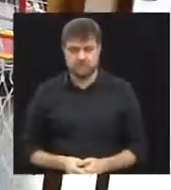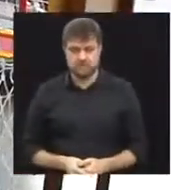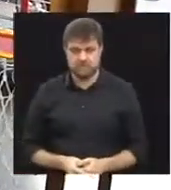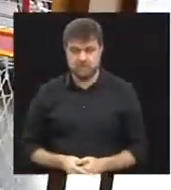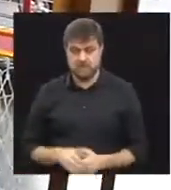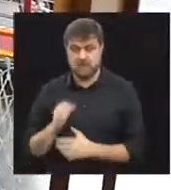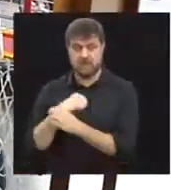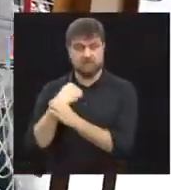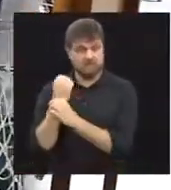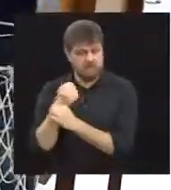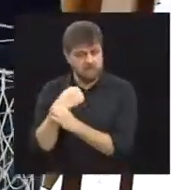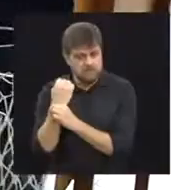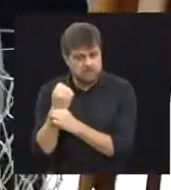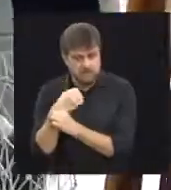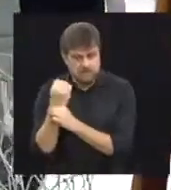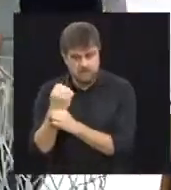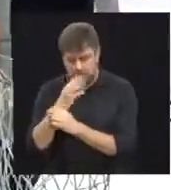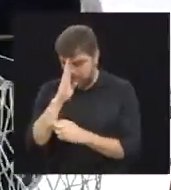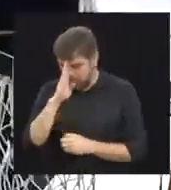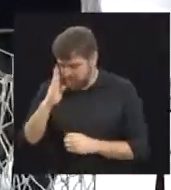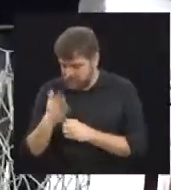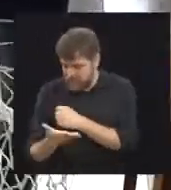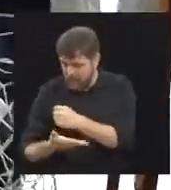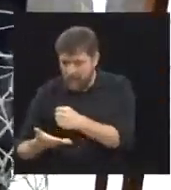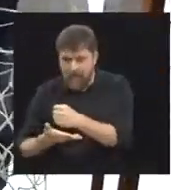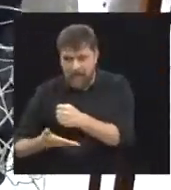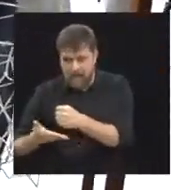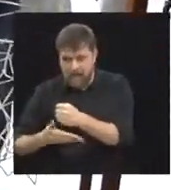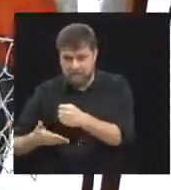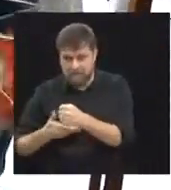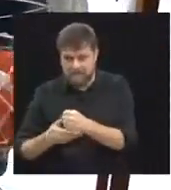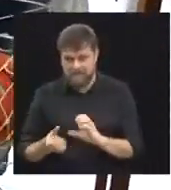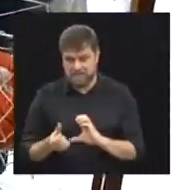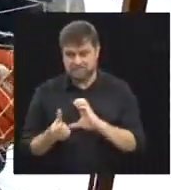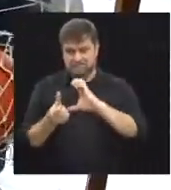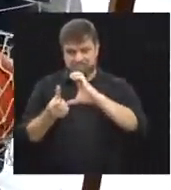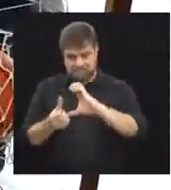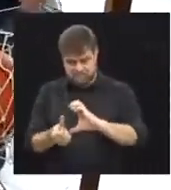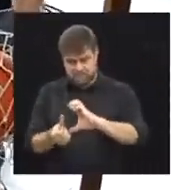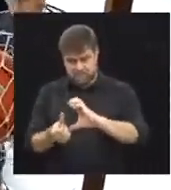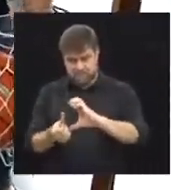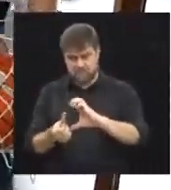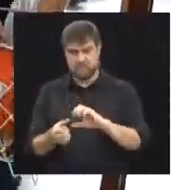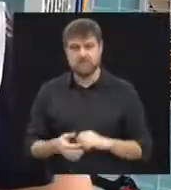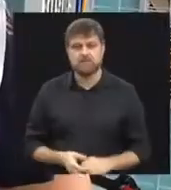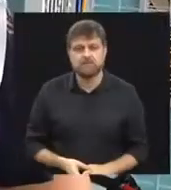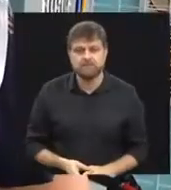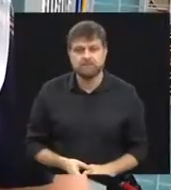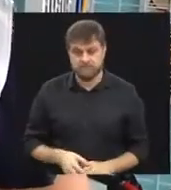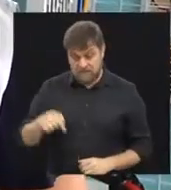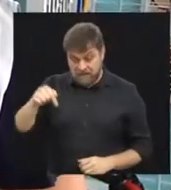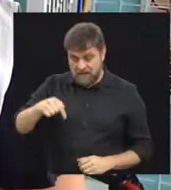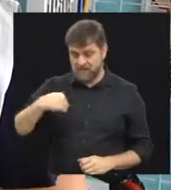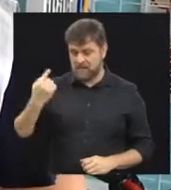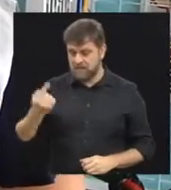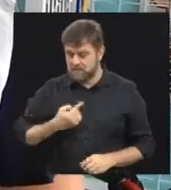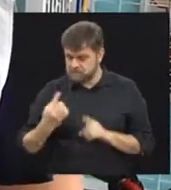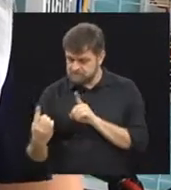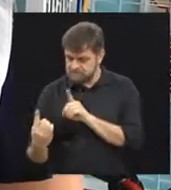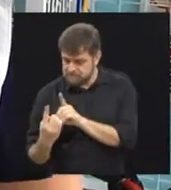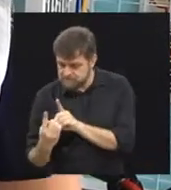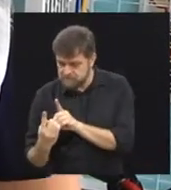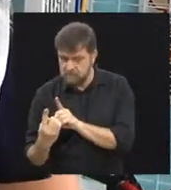A fisioterapia é um dos principais setores da Casa da Criança Paralítica de Campinas. Aqui a gente